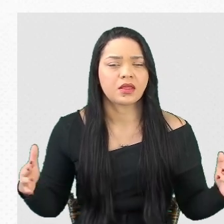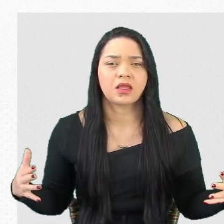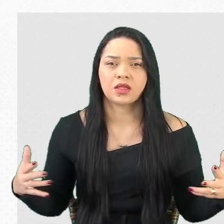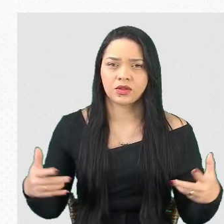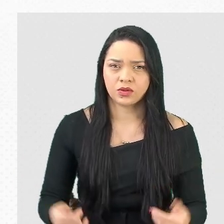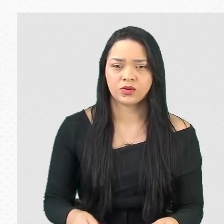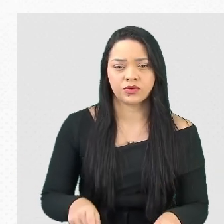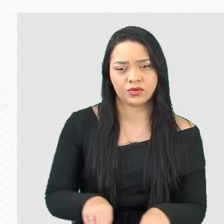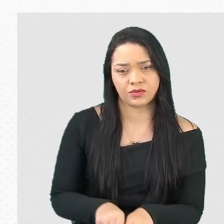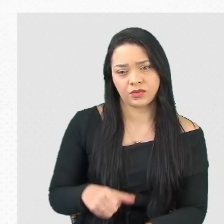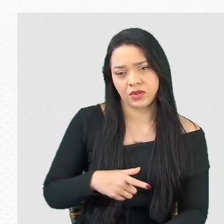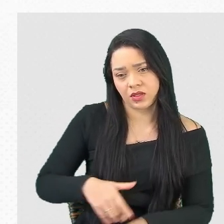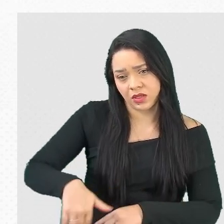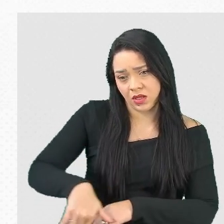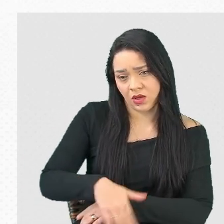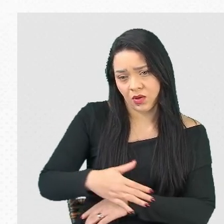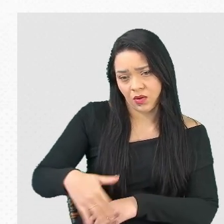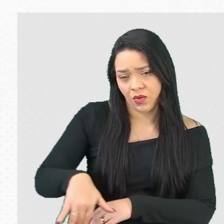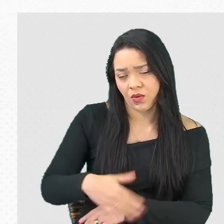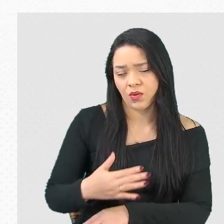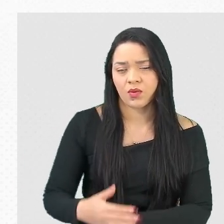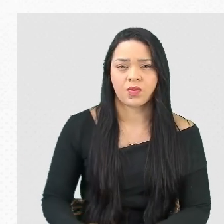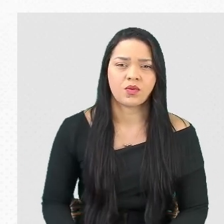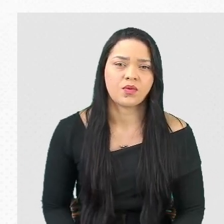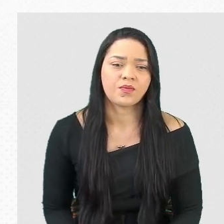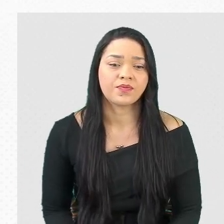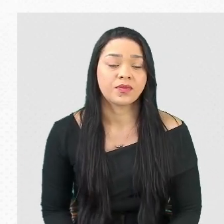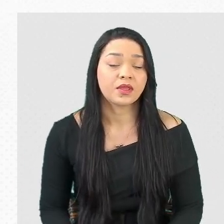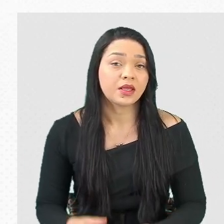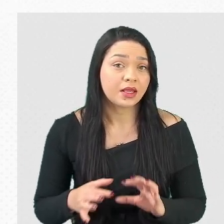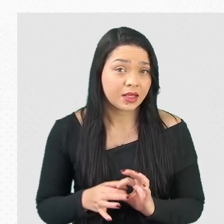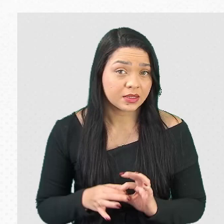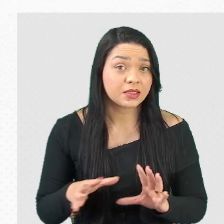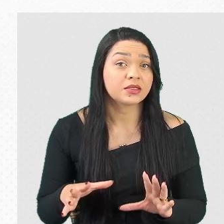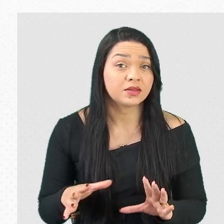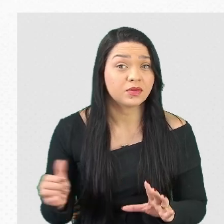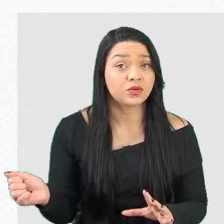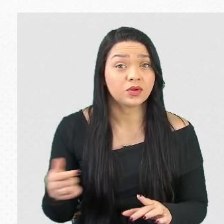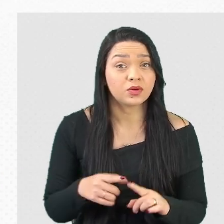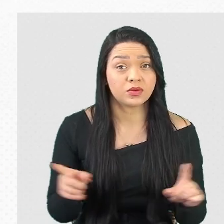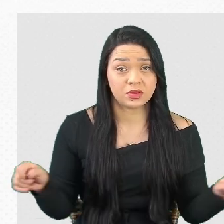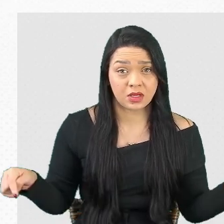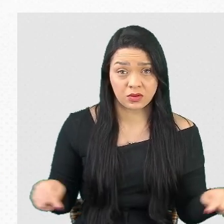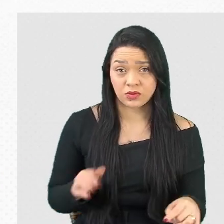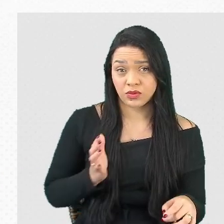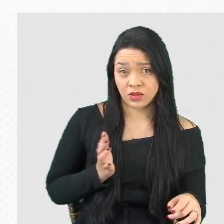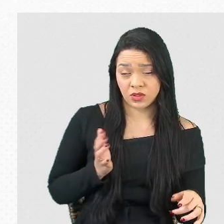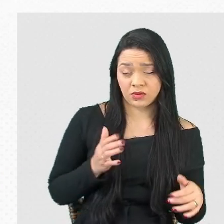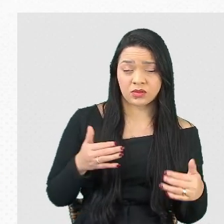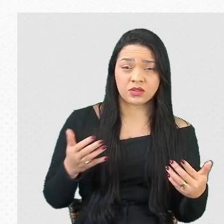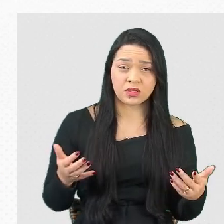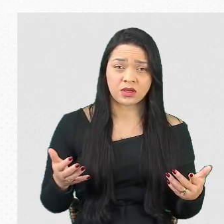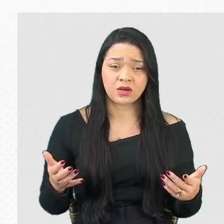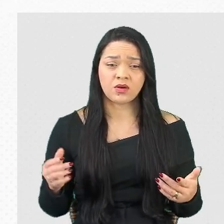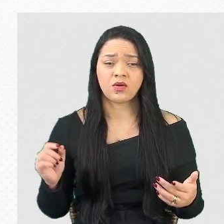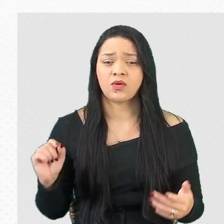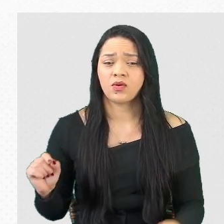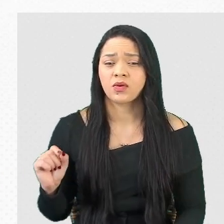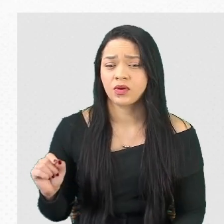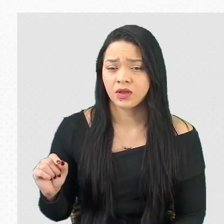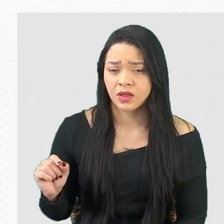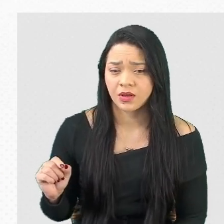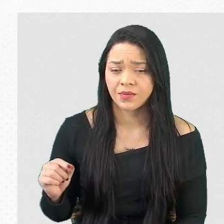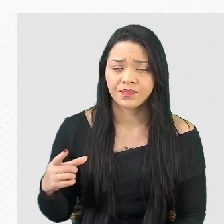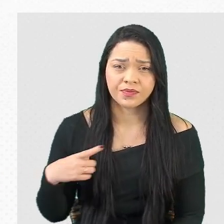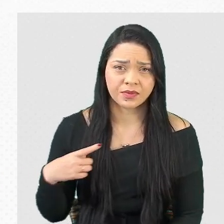a um passo da rua, né, ou seja, muito mais acessível do que os salões. Como é possível constatar, salões e cafés